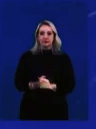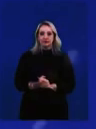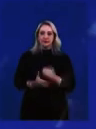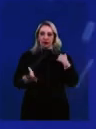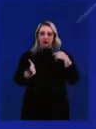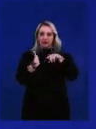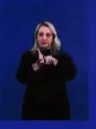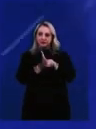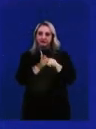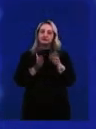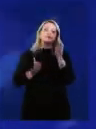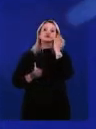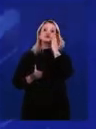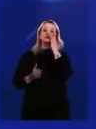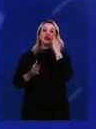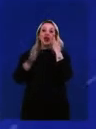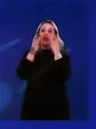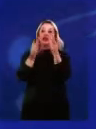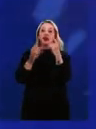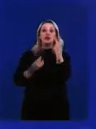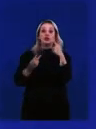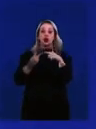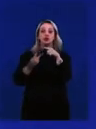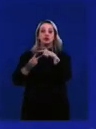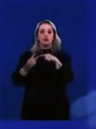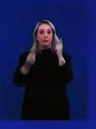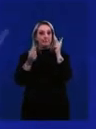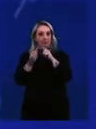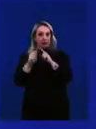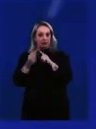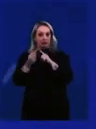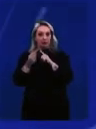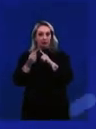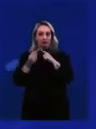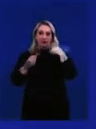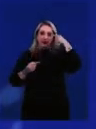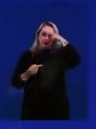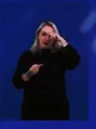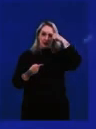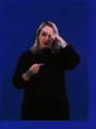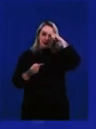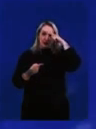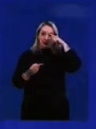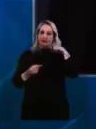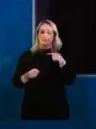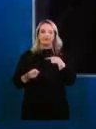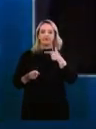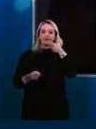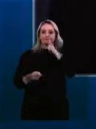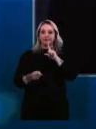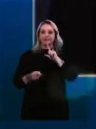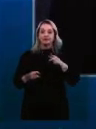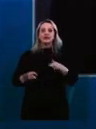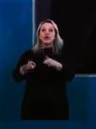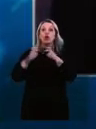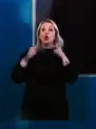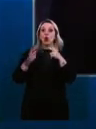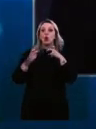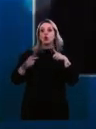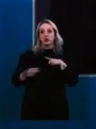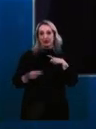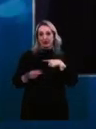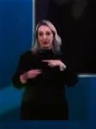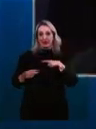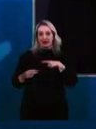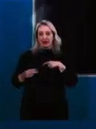fiz essa pergunta porque eu queria chamar a atenção a duas coisas. Primeiro, Pablo Marçal não se remenda porque ele lucra com isso. E a